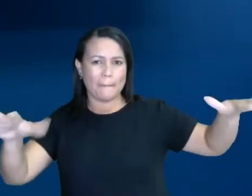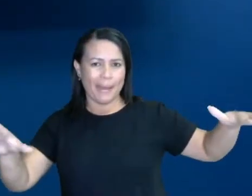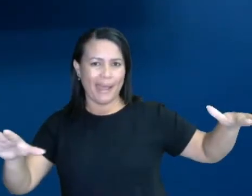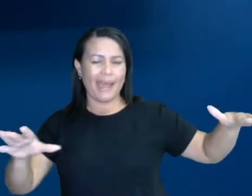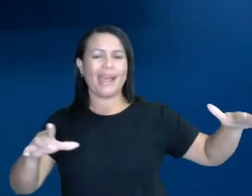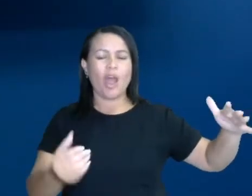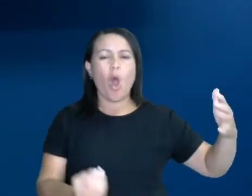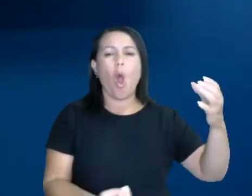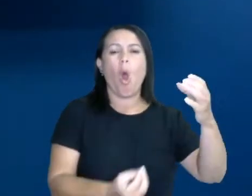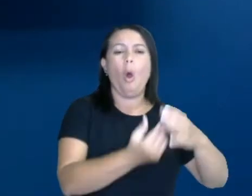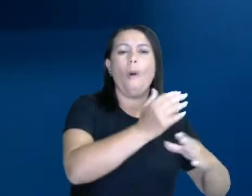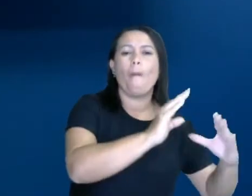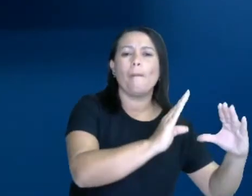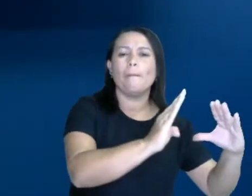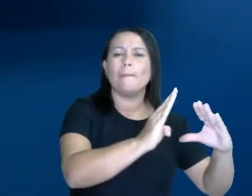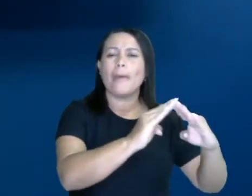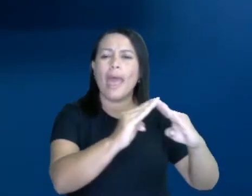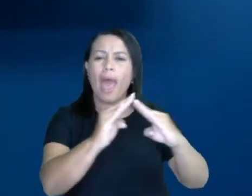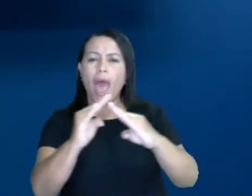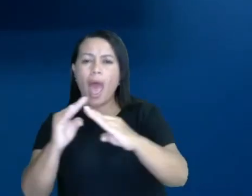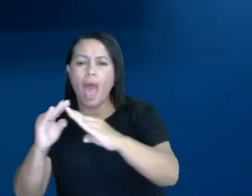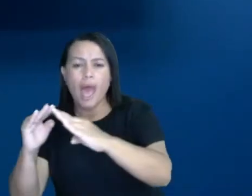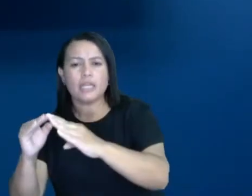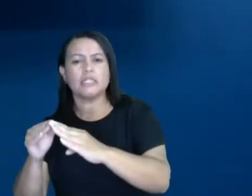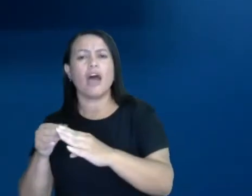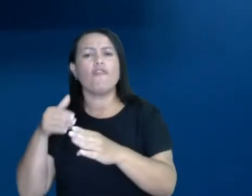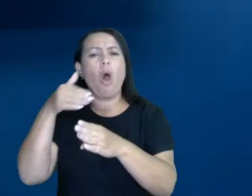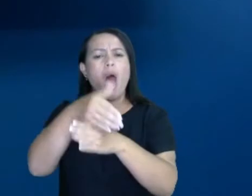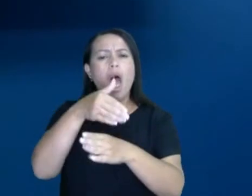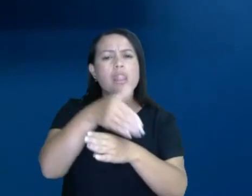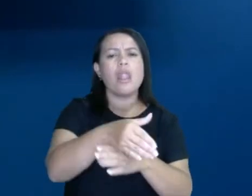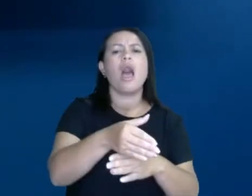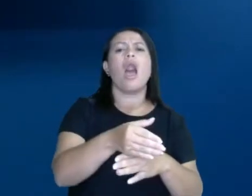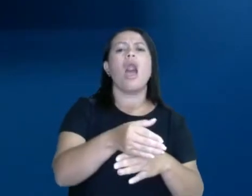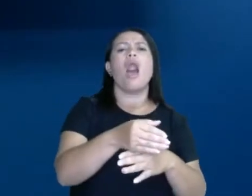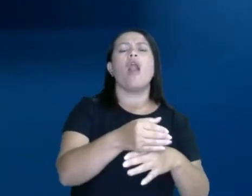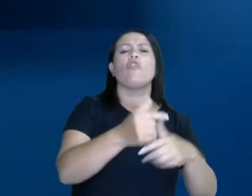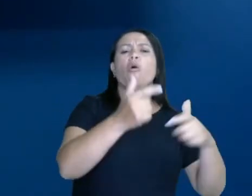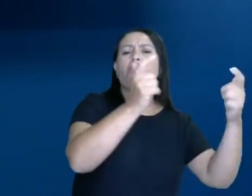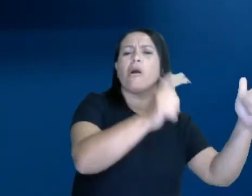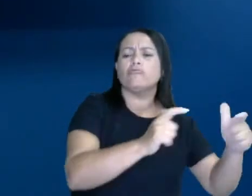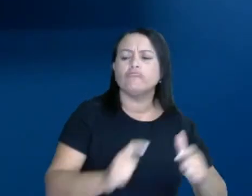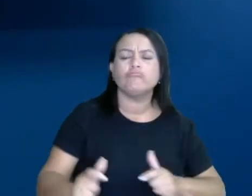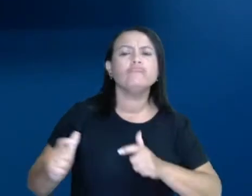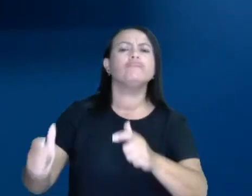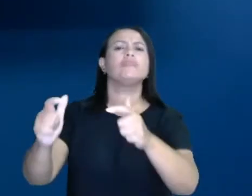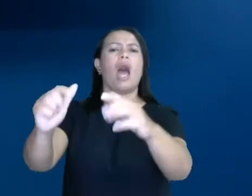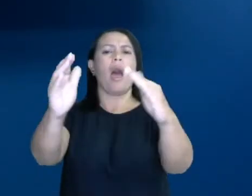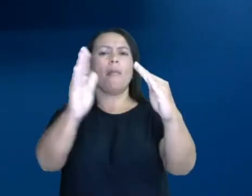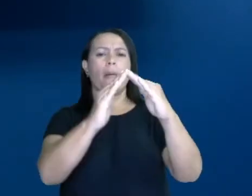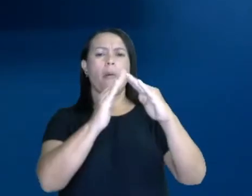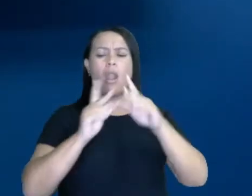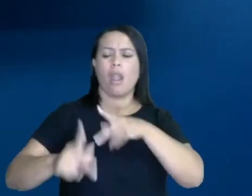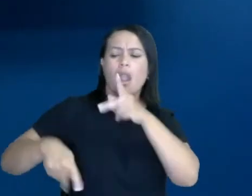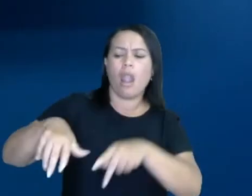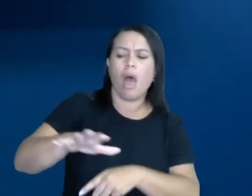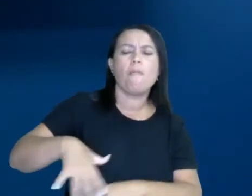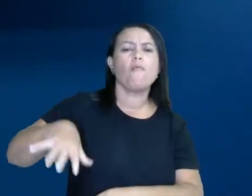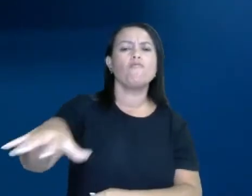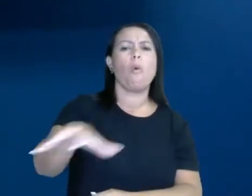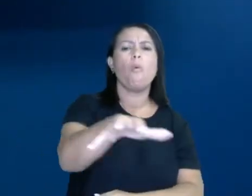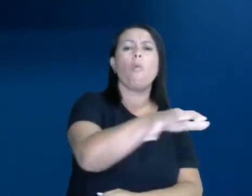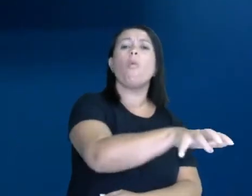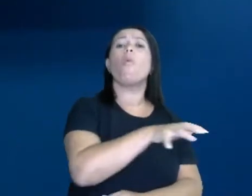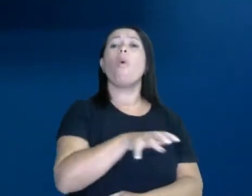foi onde o pessoal chegou e foi ocupando esse território, formando vilas, formando povoados, e aí